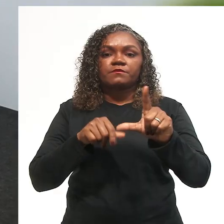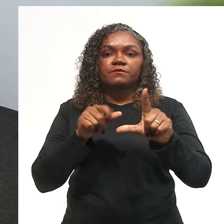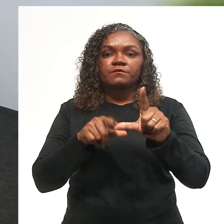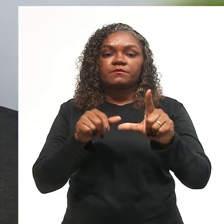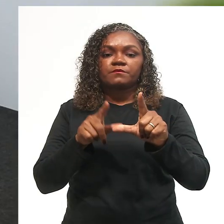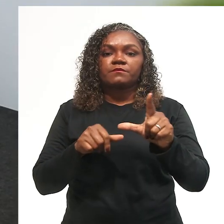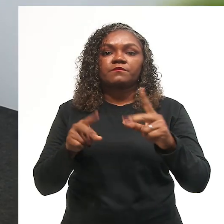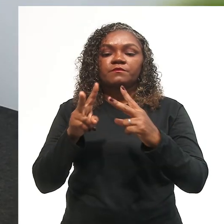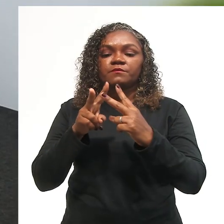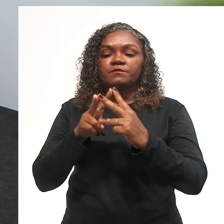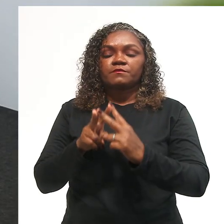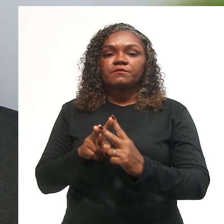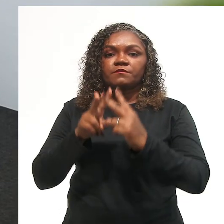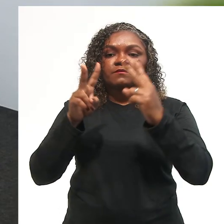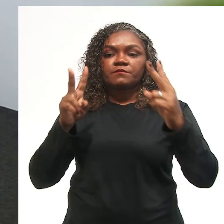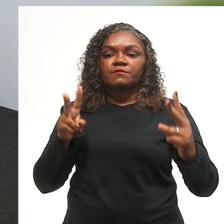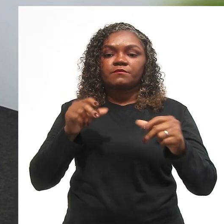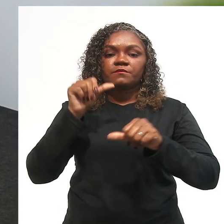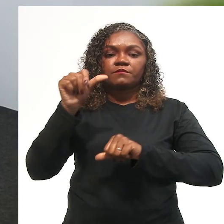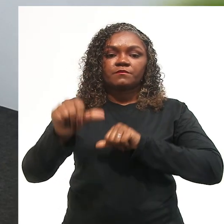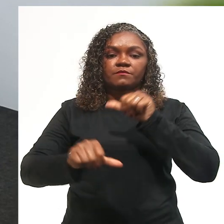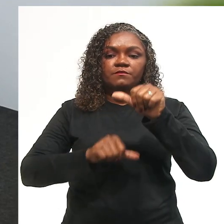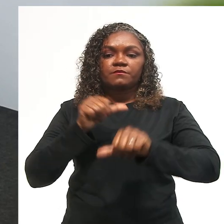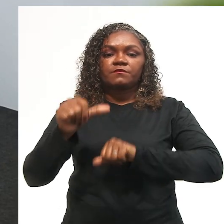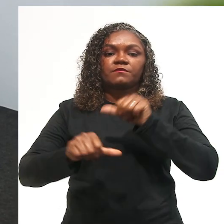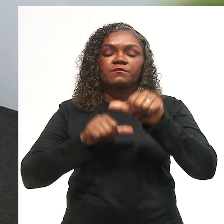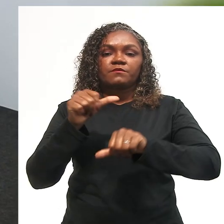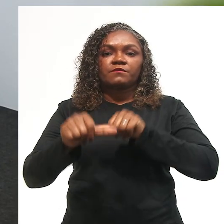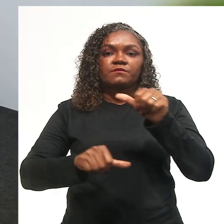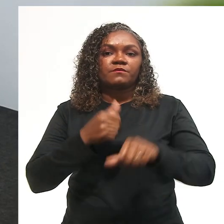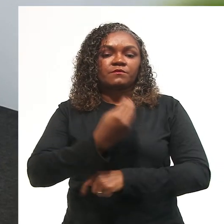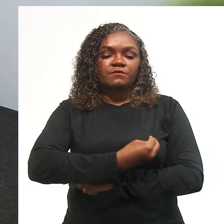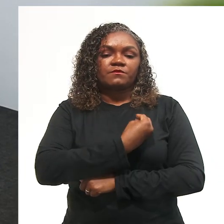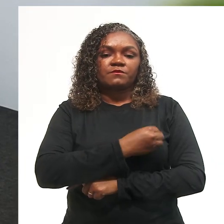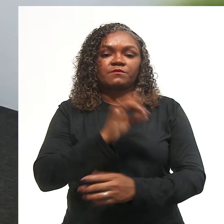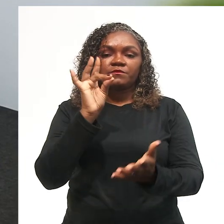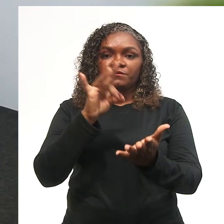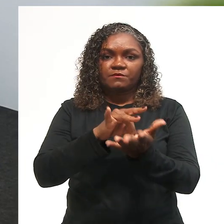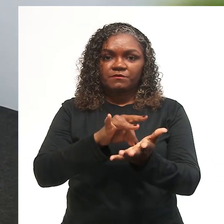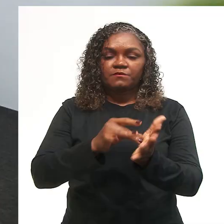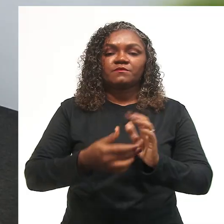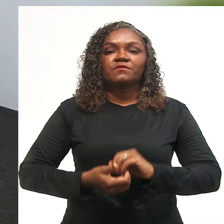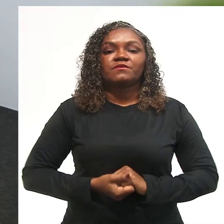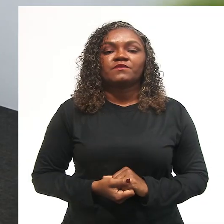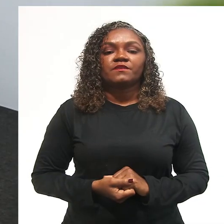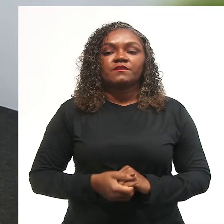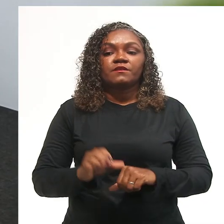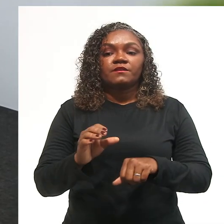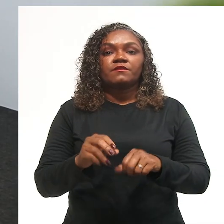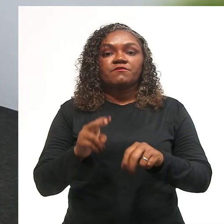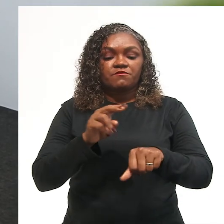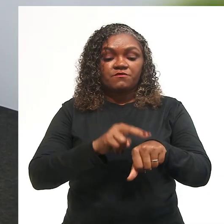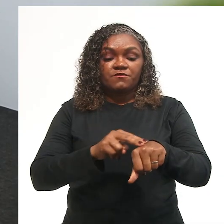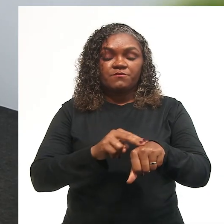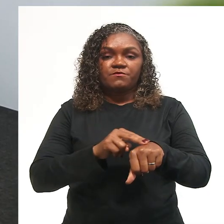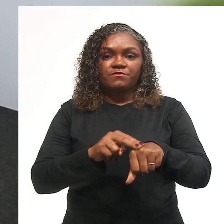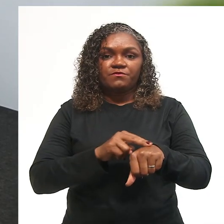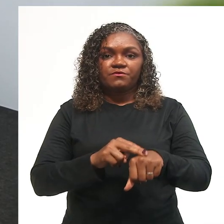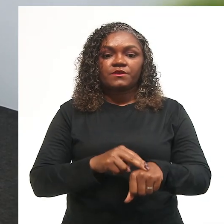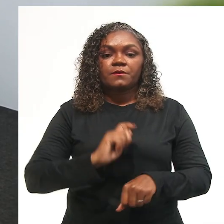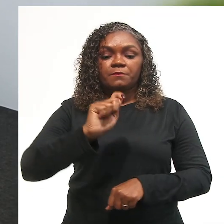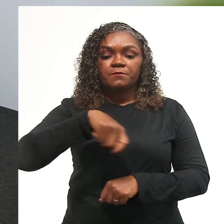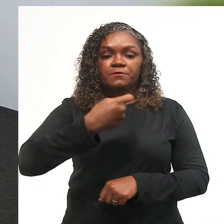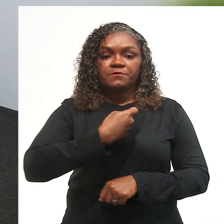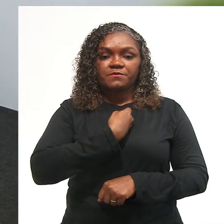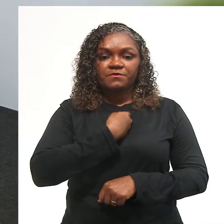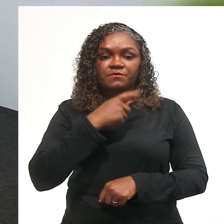cor branca, com uma frase, uma oração aqui escrito EAD, mudando realidades, na cor verde. O meu